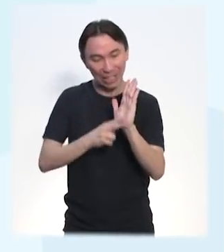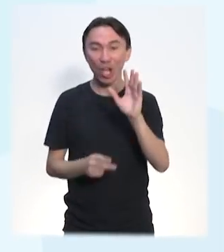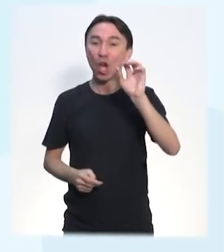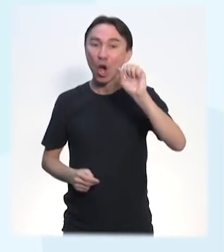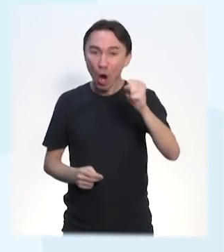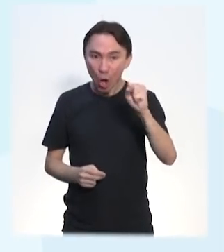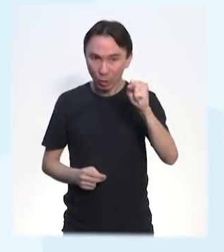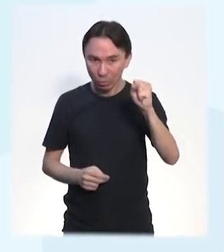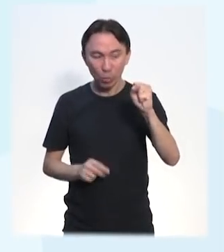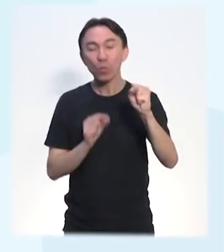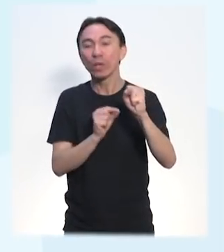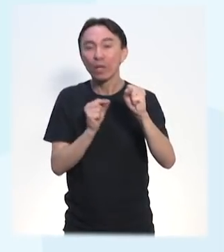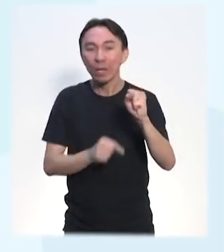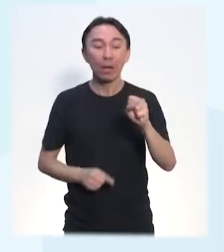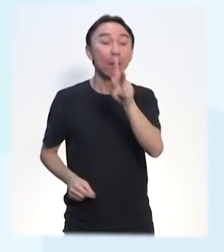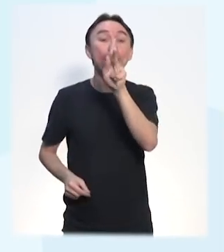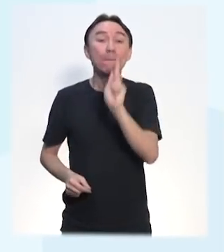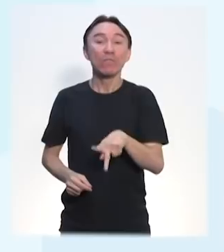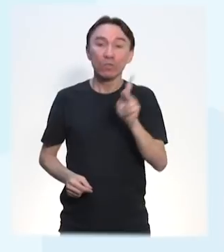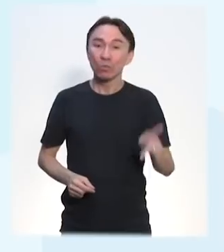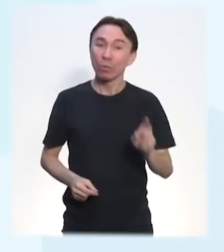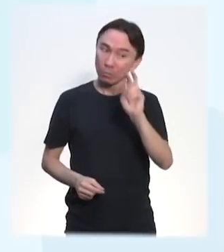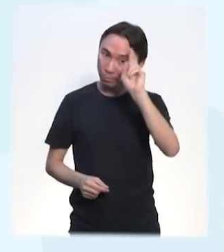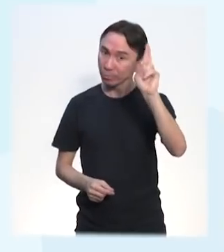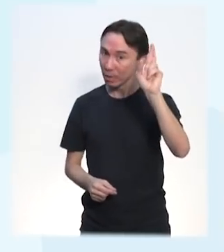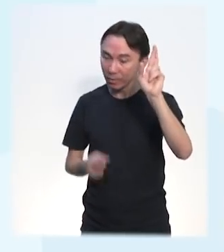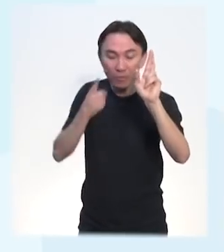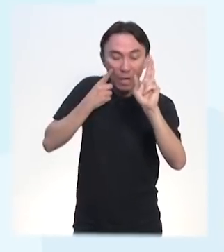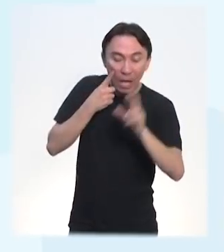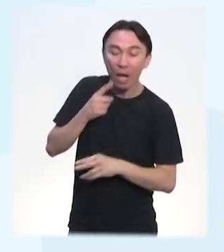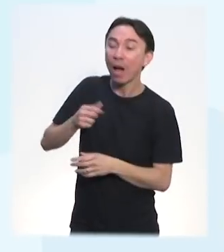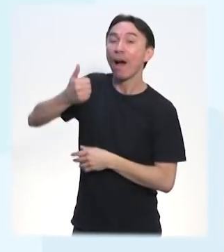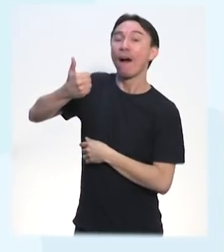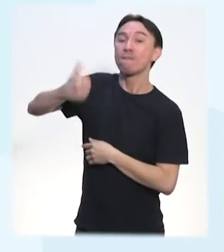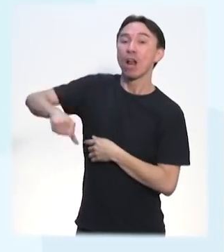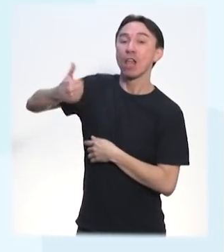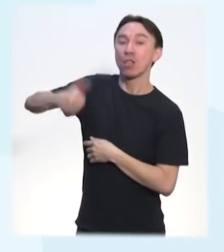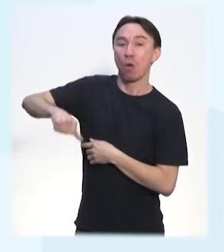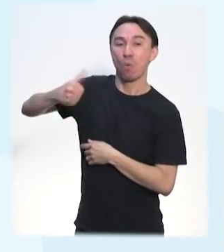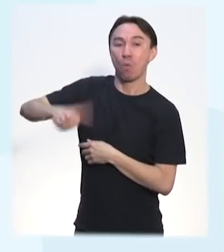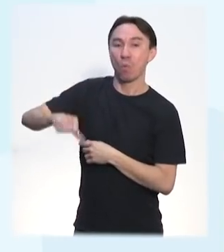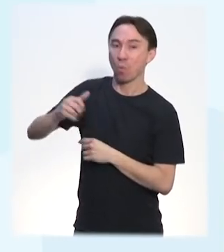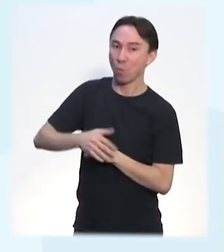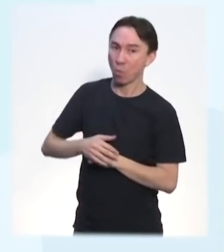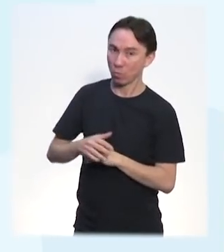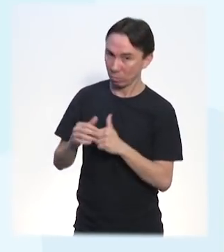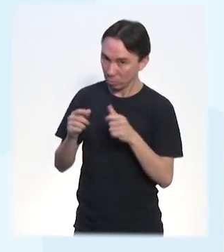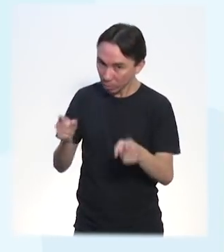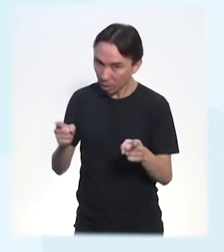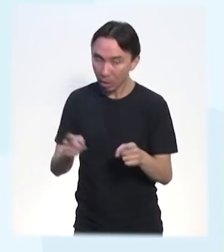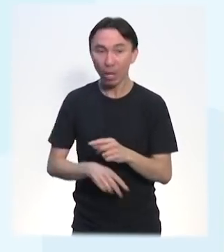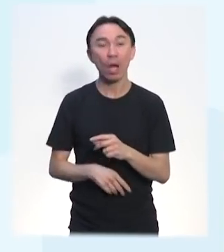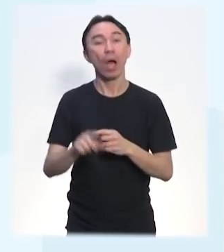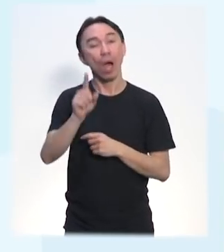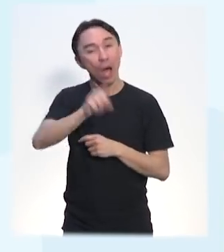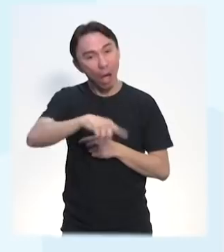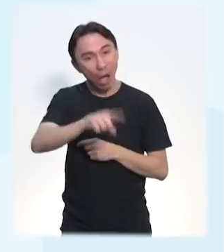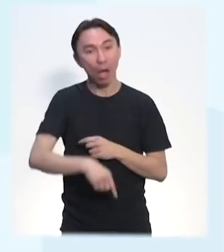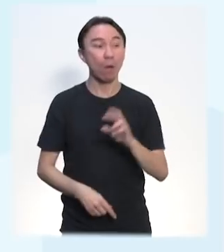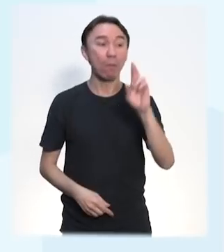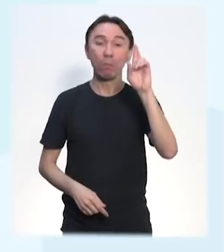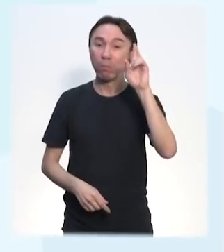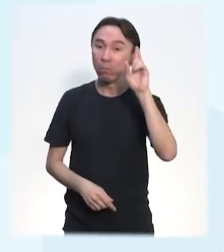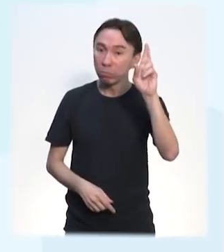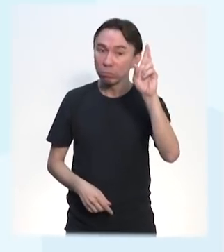realizar a avaliação e a lisura do processo para a pontuação da sua equipe. Então, é o professor que fará essa